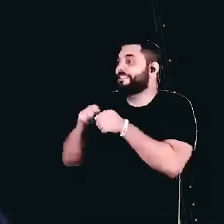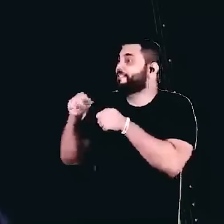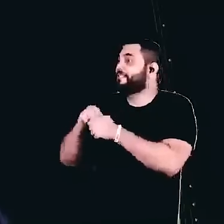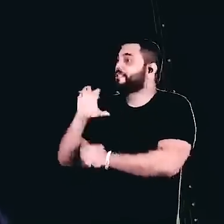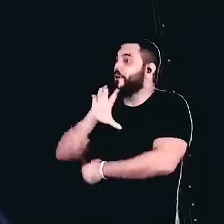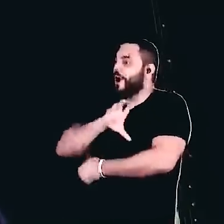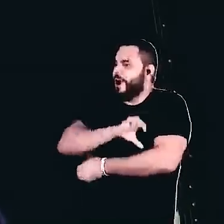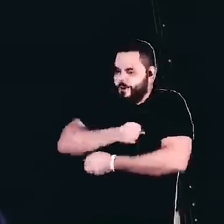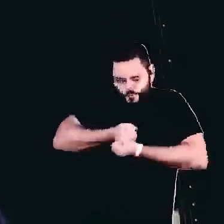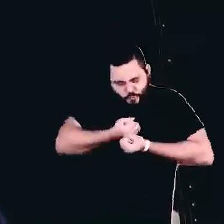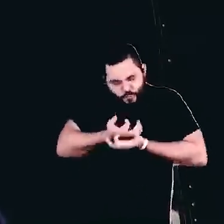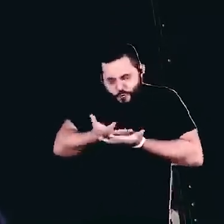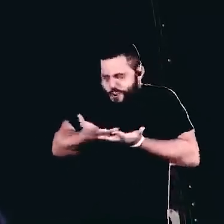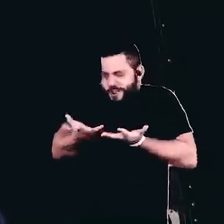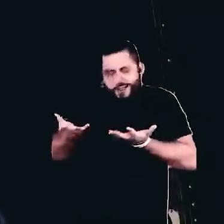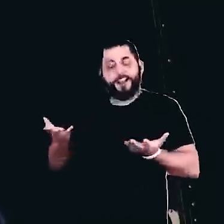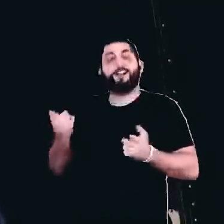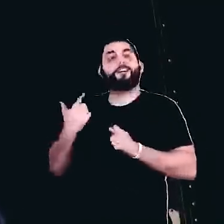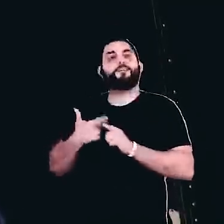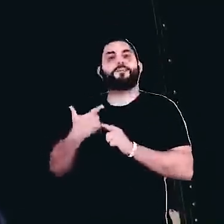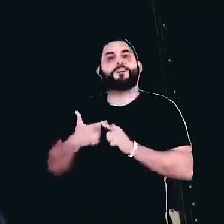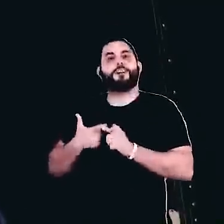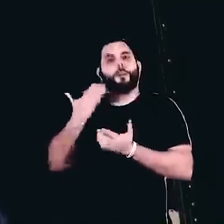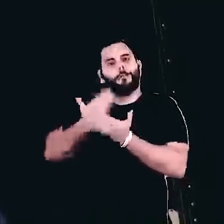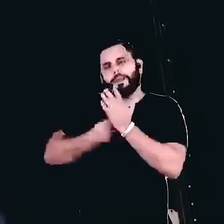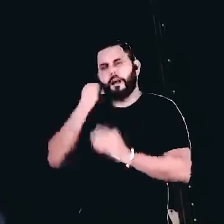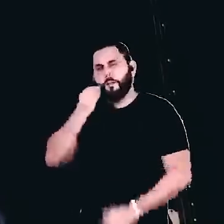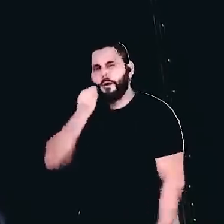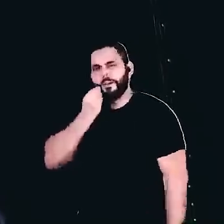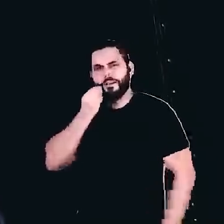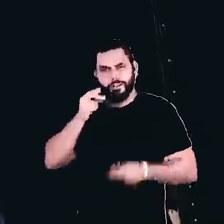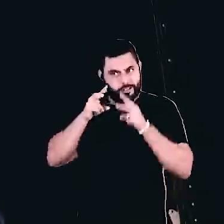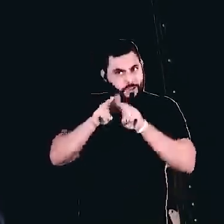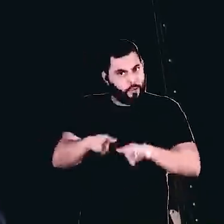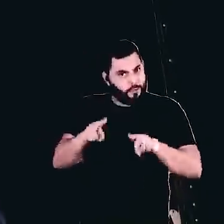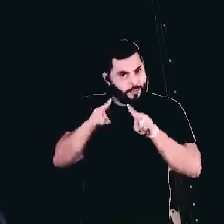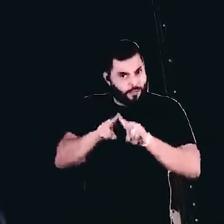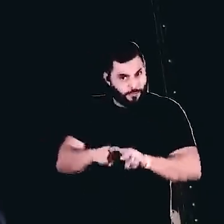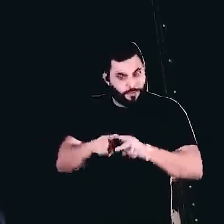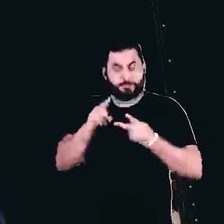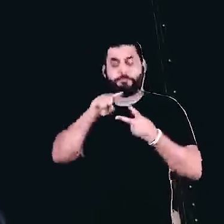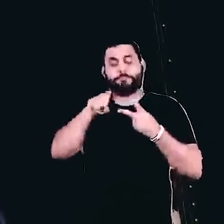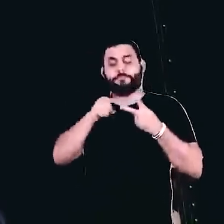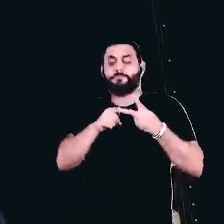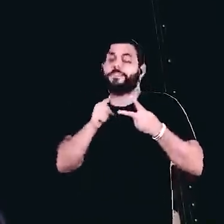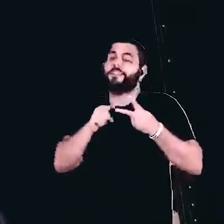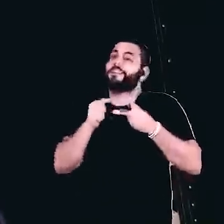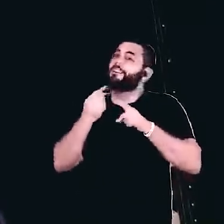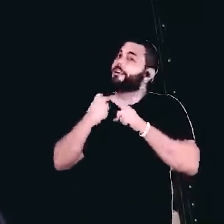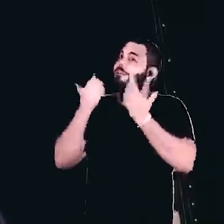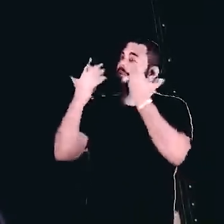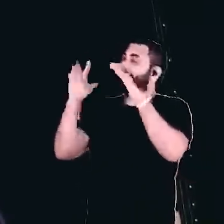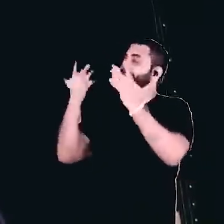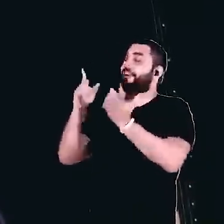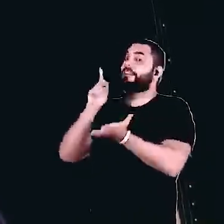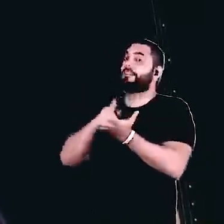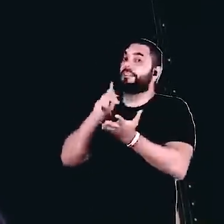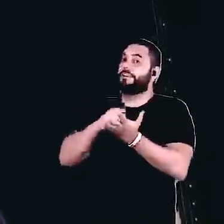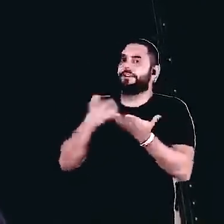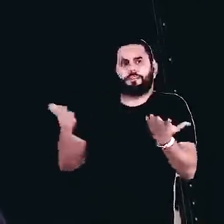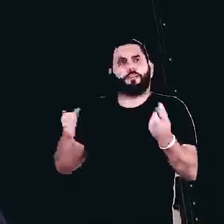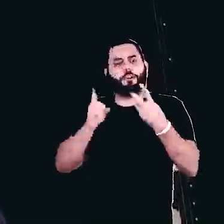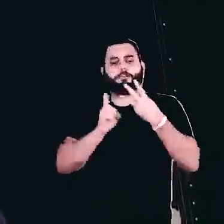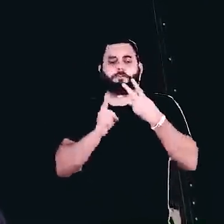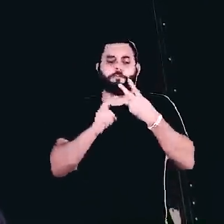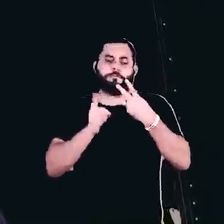amor na vida dos outros. Por quê? Porque a gente nunca deve perder a oportunidade de ser humilde e também de elogiar sinceramente as pessoas. Terceira máxima